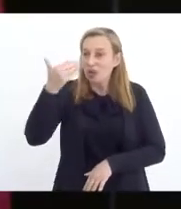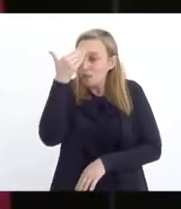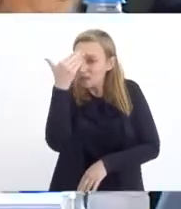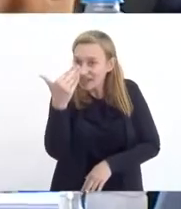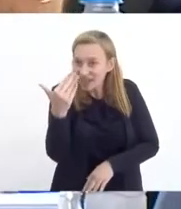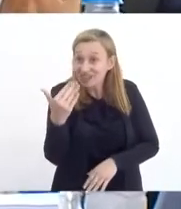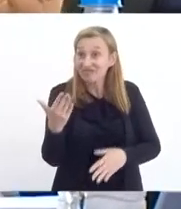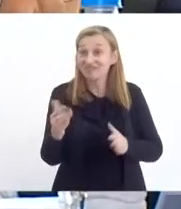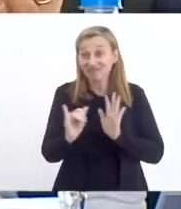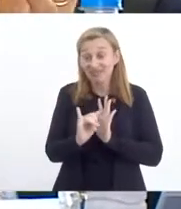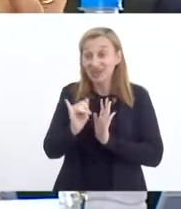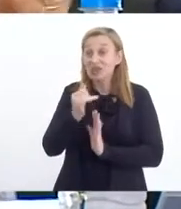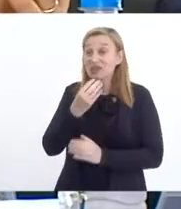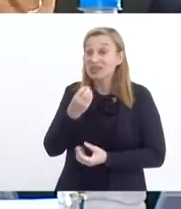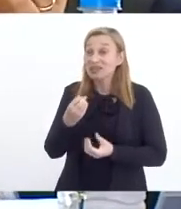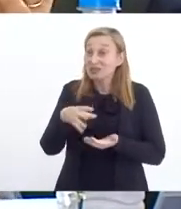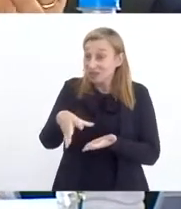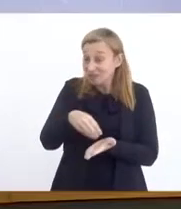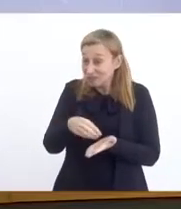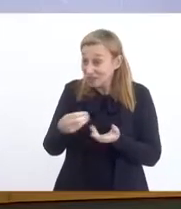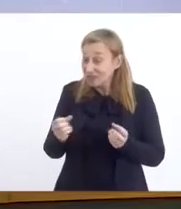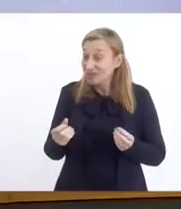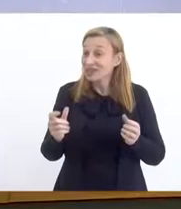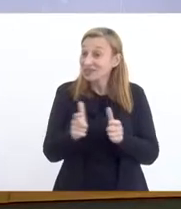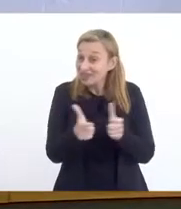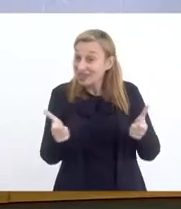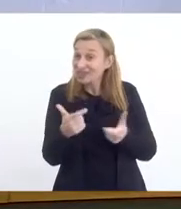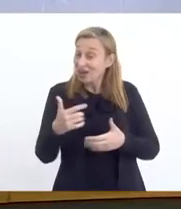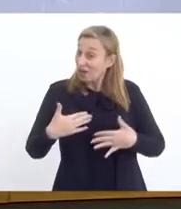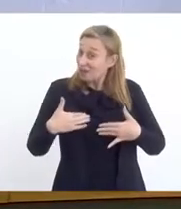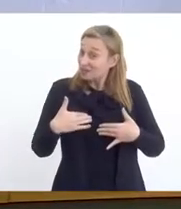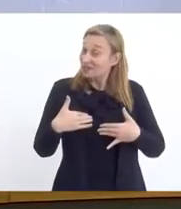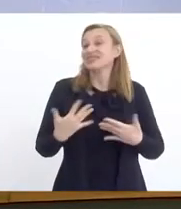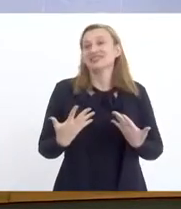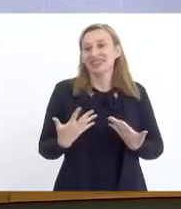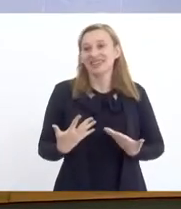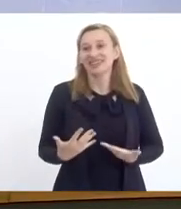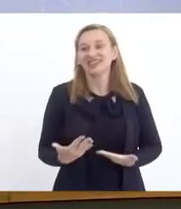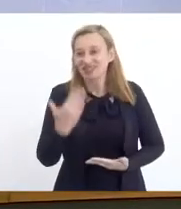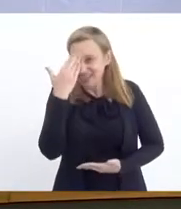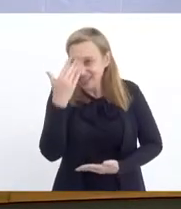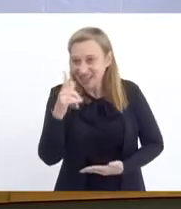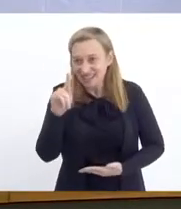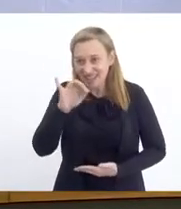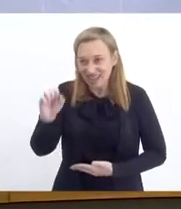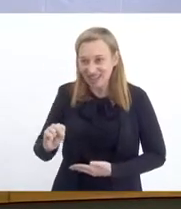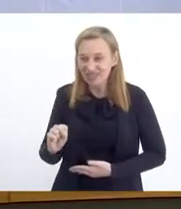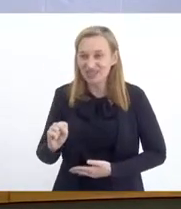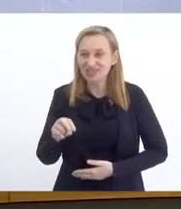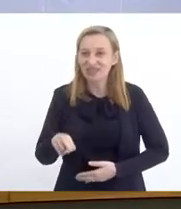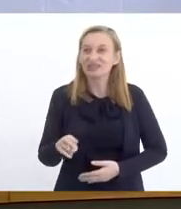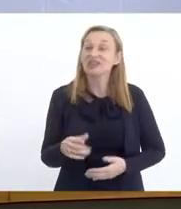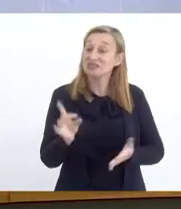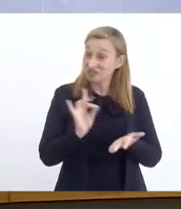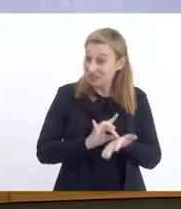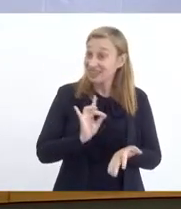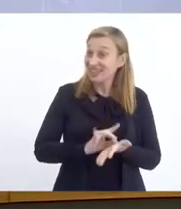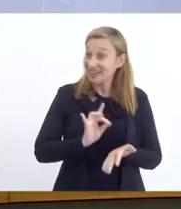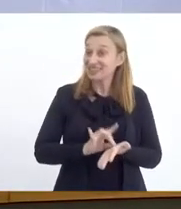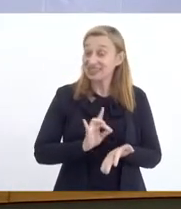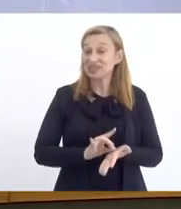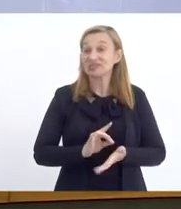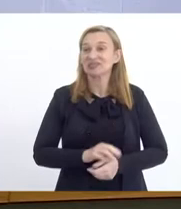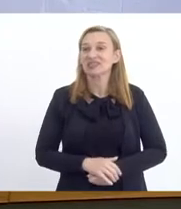dando um grande exemplo com toda essa plateia. Estou superando, viu? Obrigado, Jefferson. Obrigado, obrigado pelas palavras e a verdade.